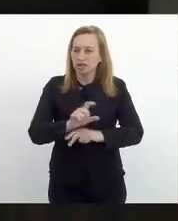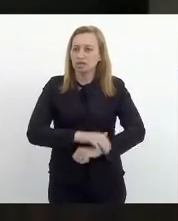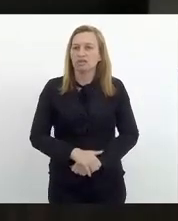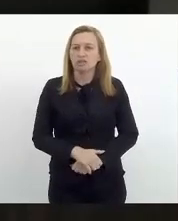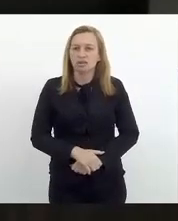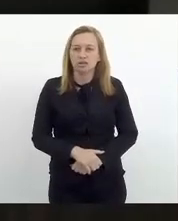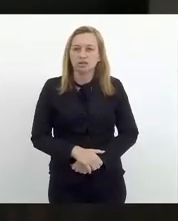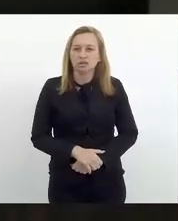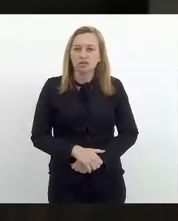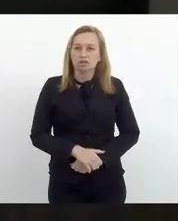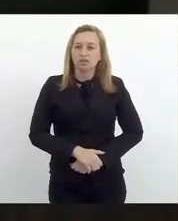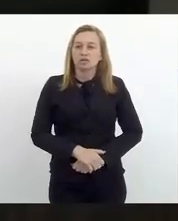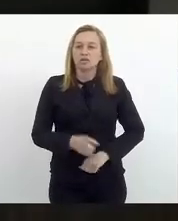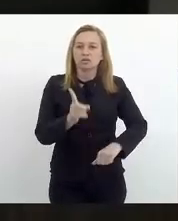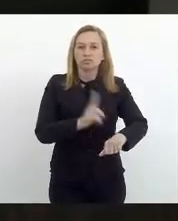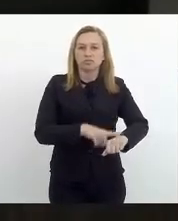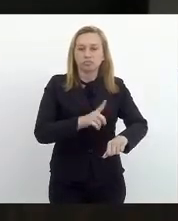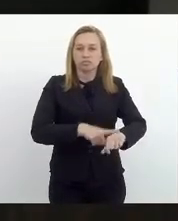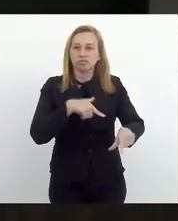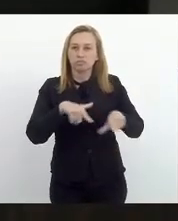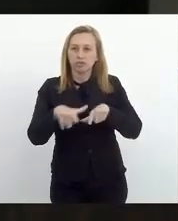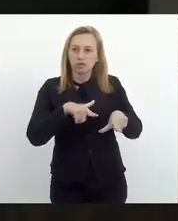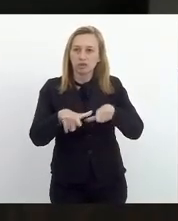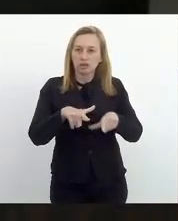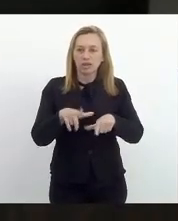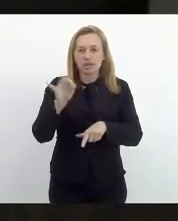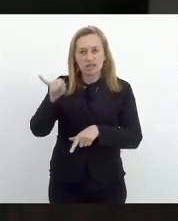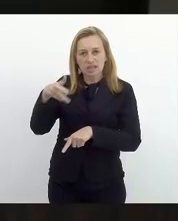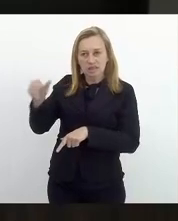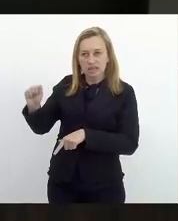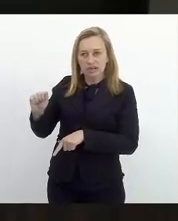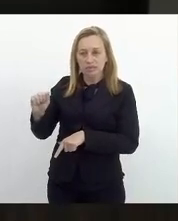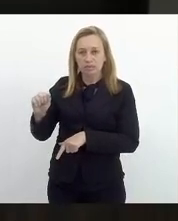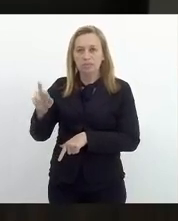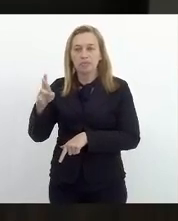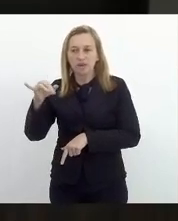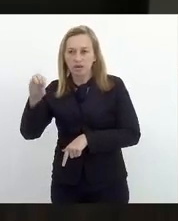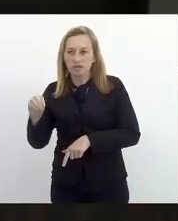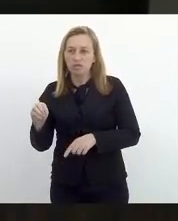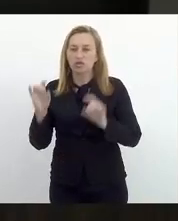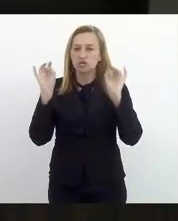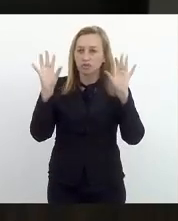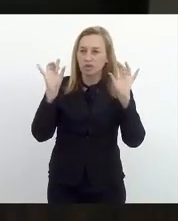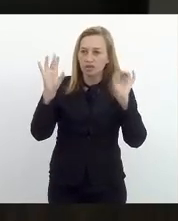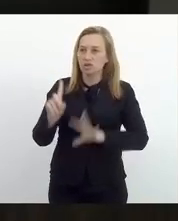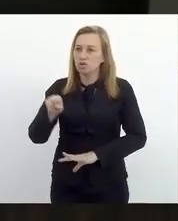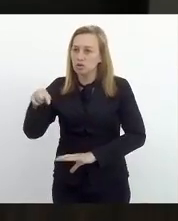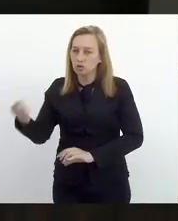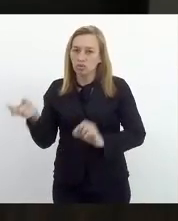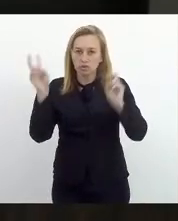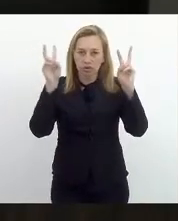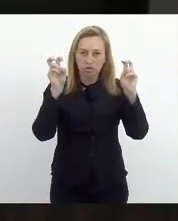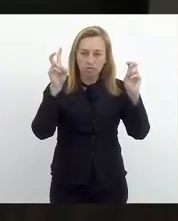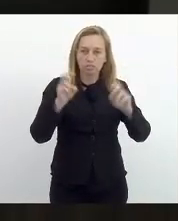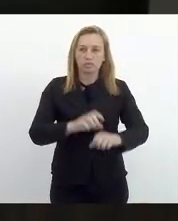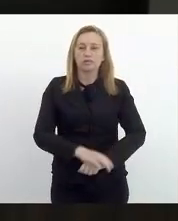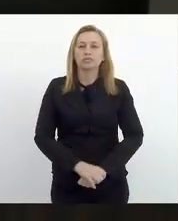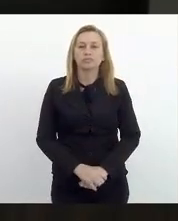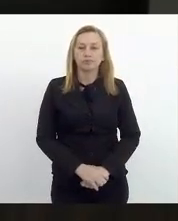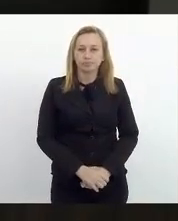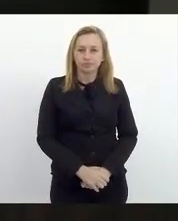extinguia o adicional de tempo de e a licença-prêmio a licença especial e dá outras providências